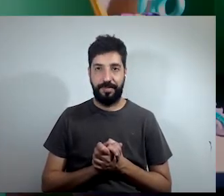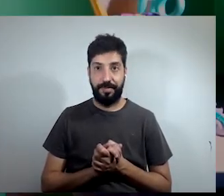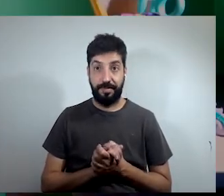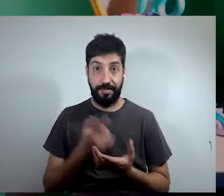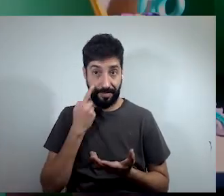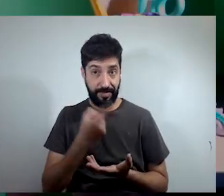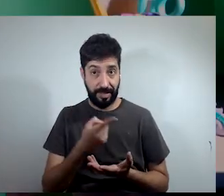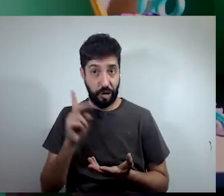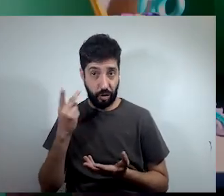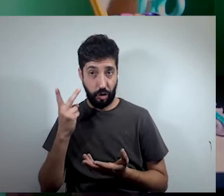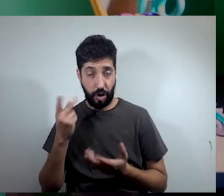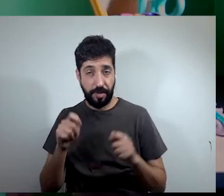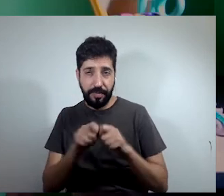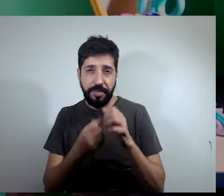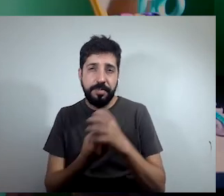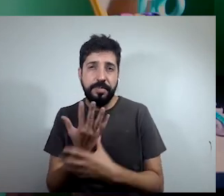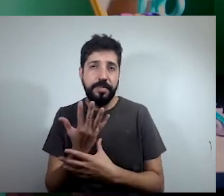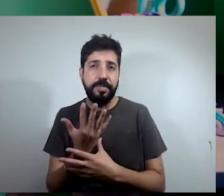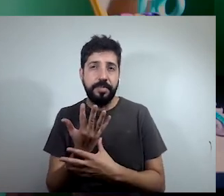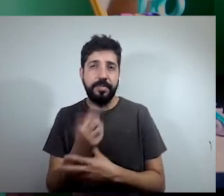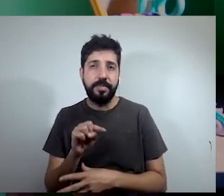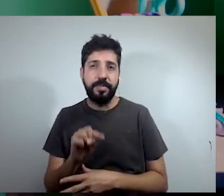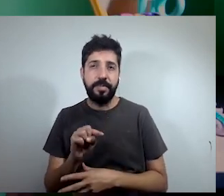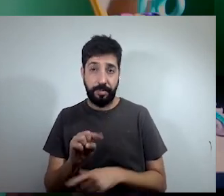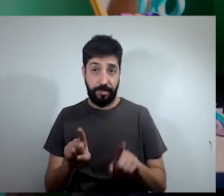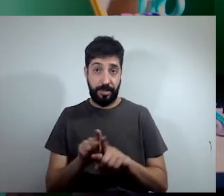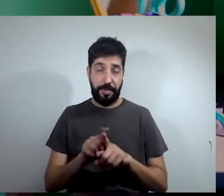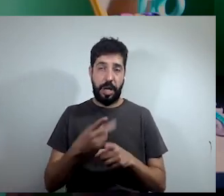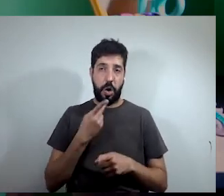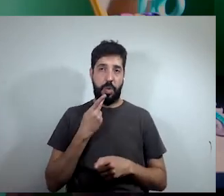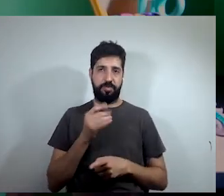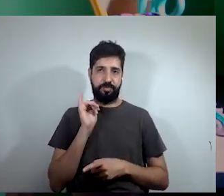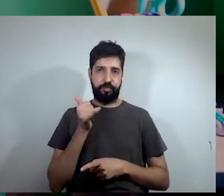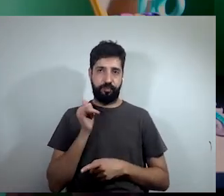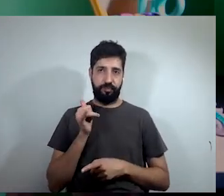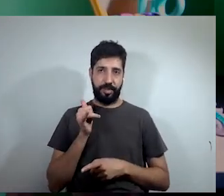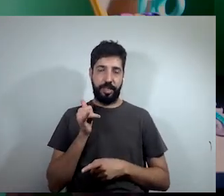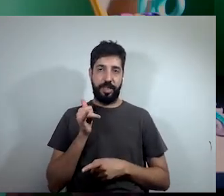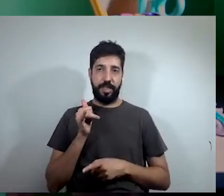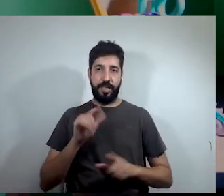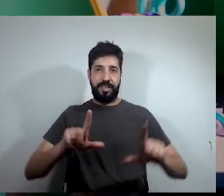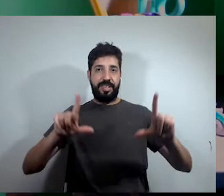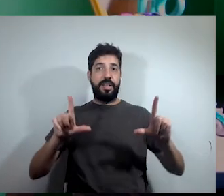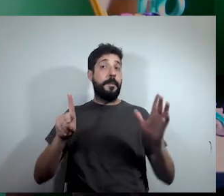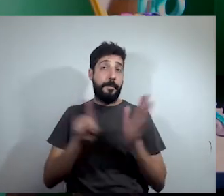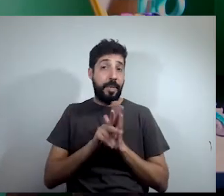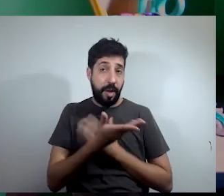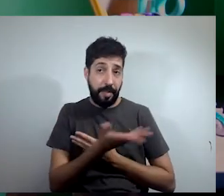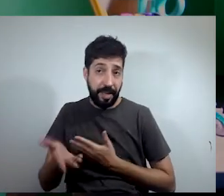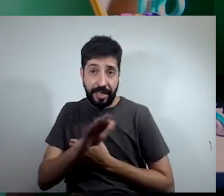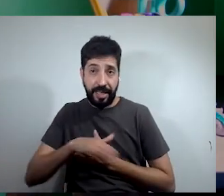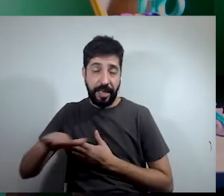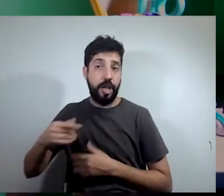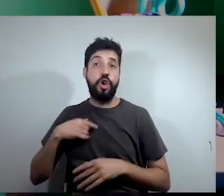Essa narrativa foi construída e também narrada e encenada pelas próprias crianças, onde